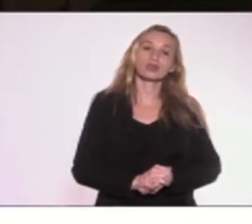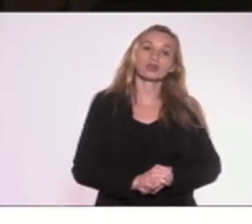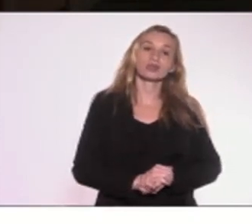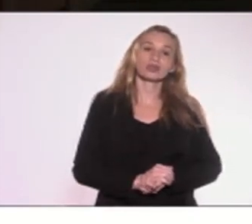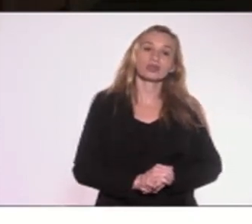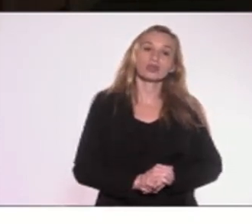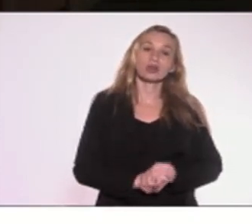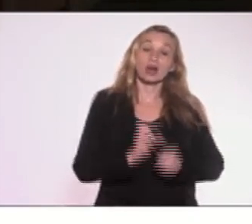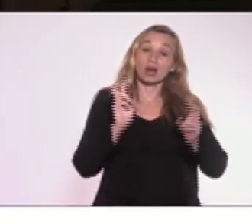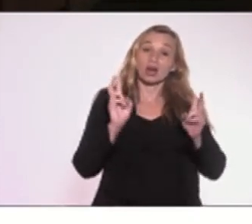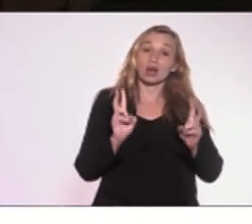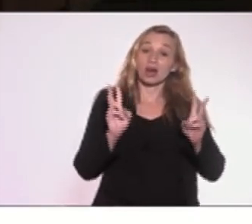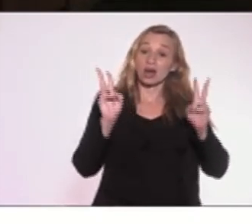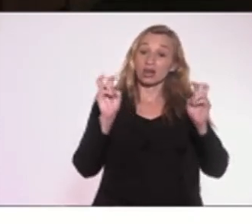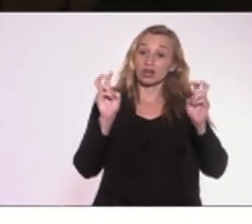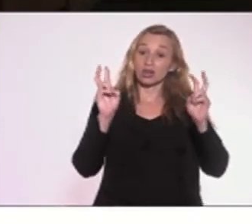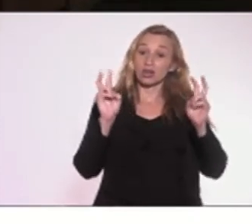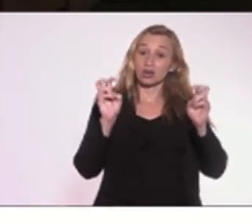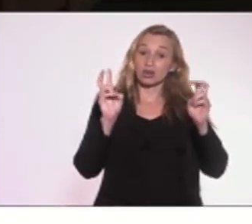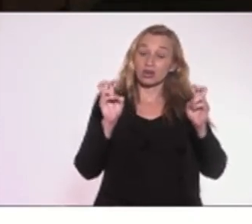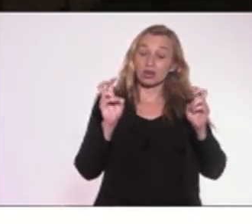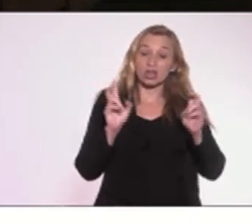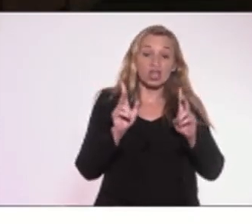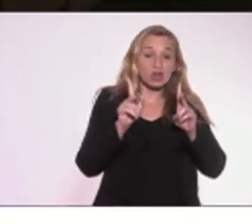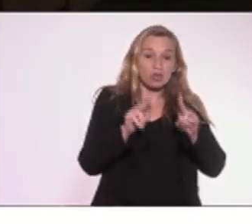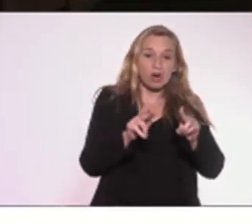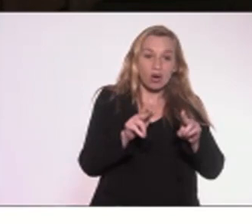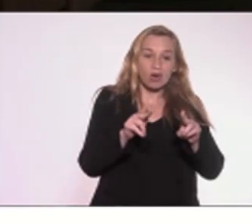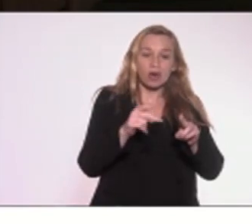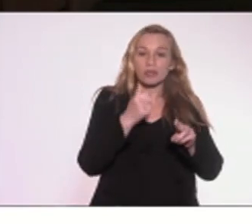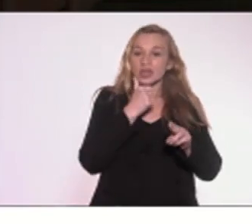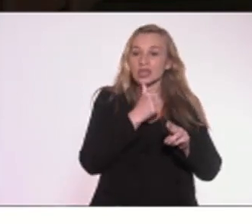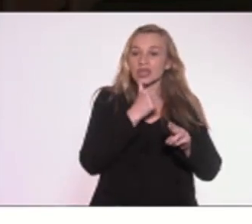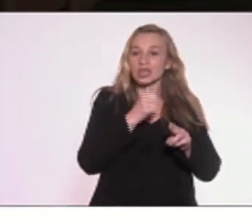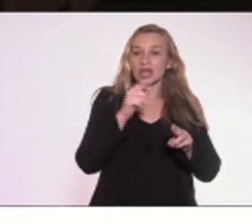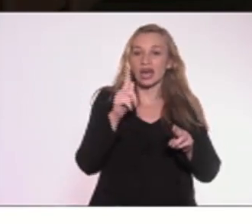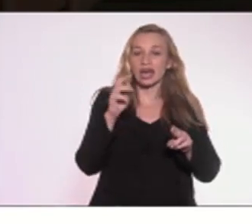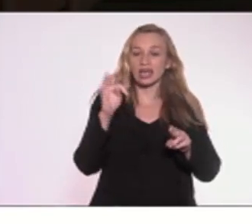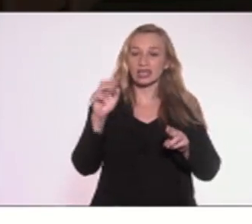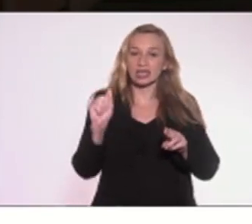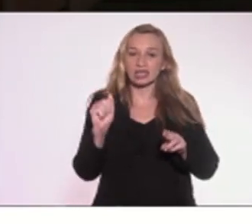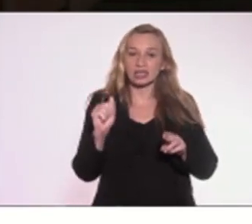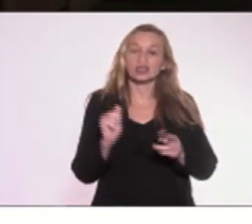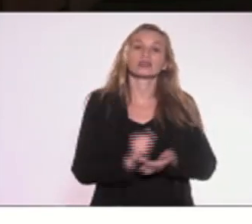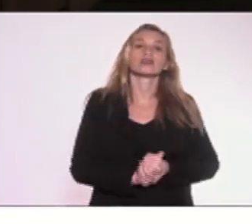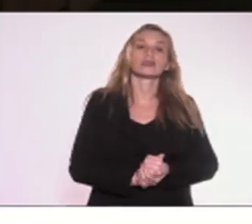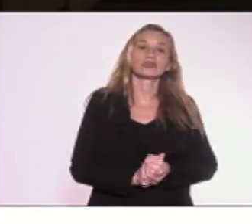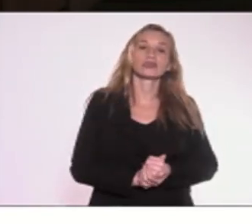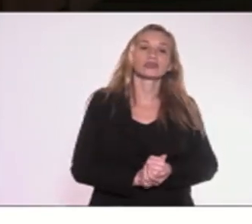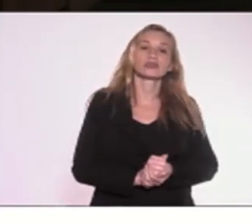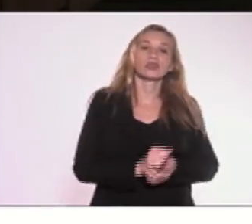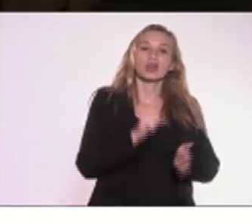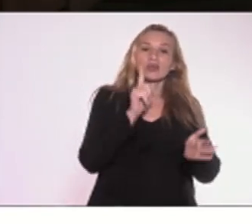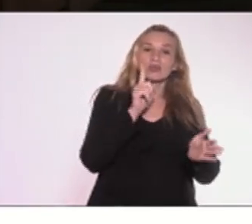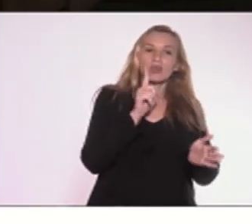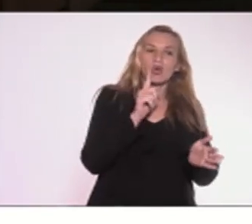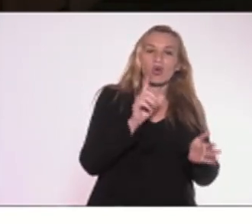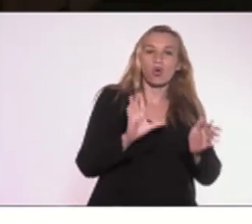Ágata, iguais, são menos 800. Roubo de veículo, inacreditável,